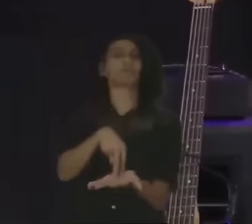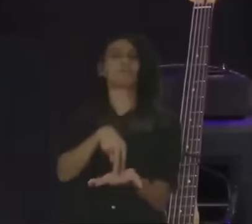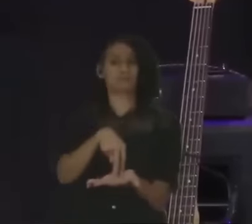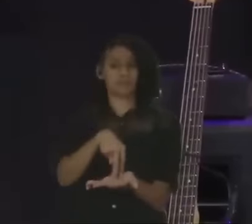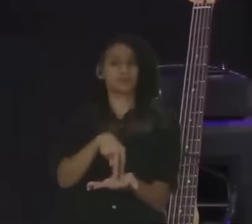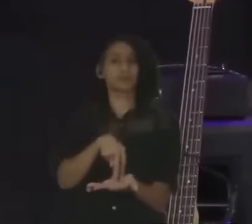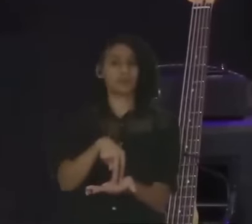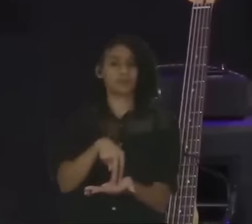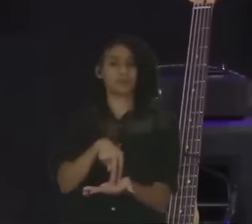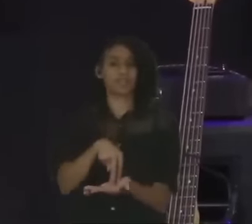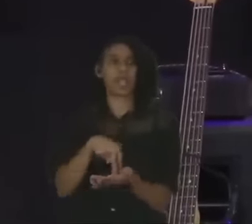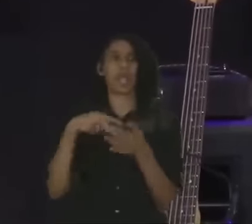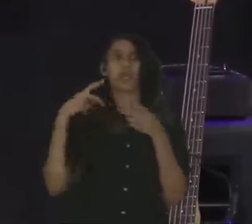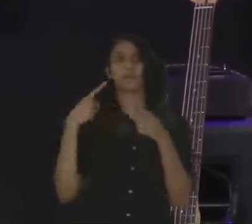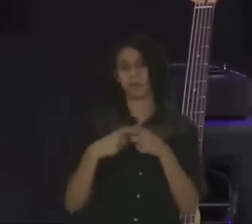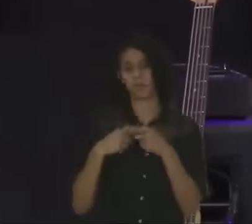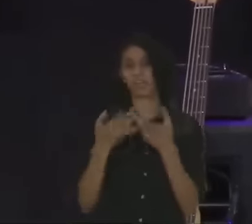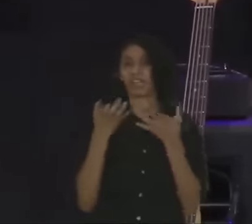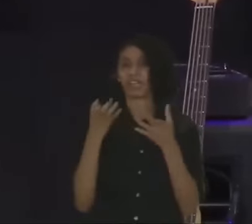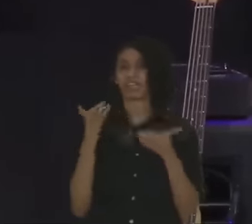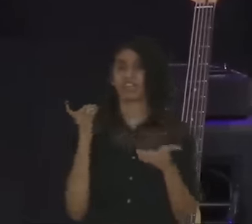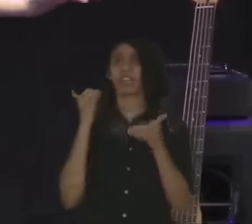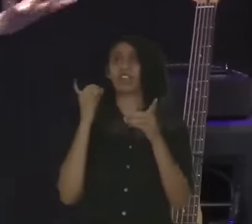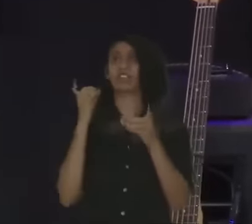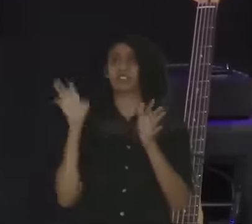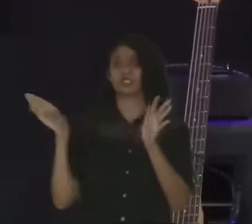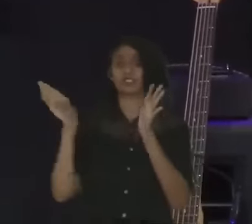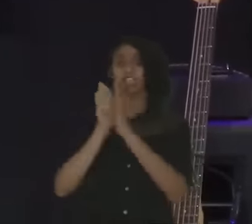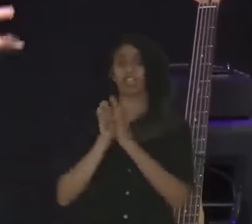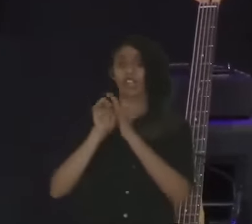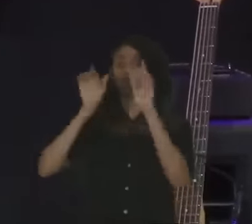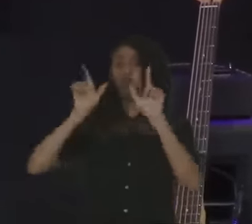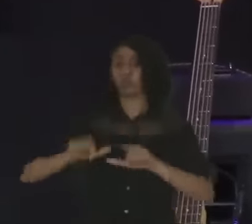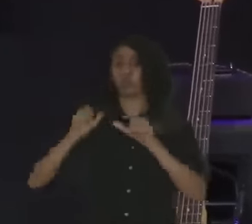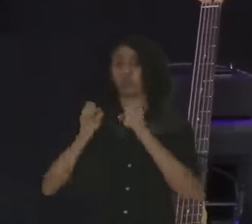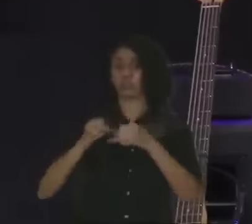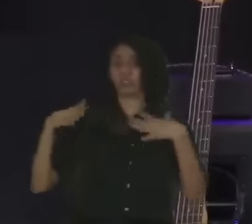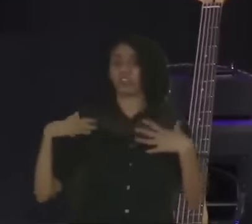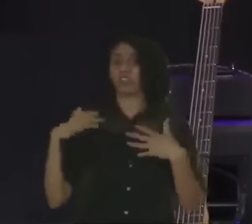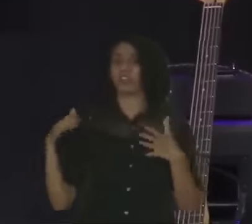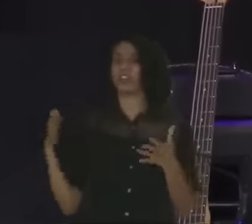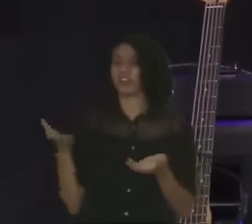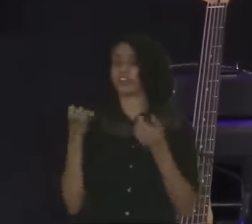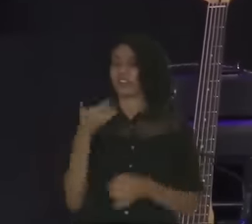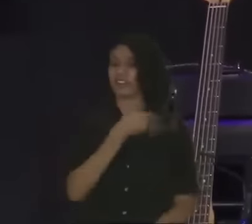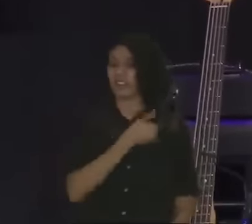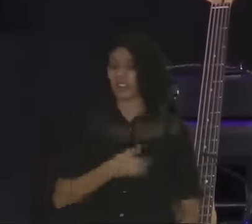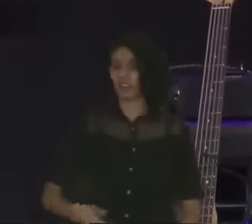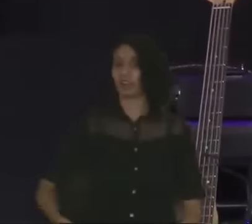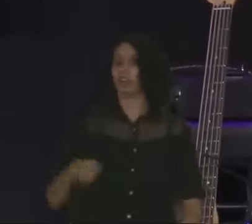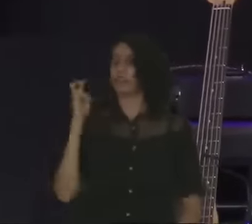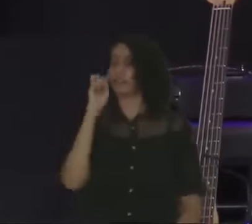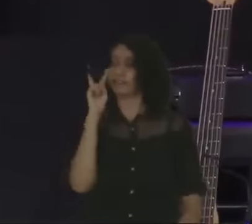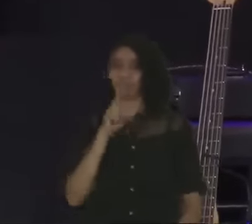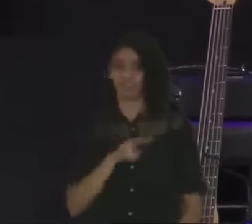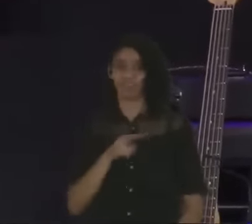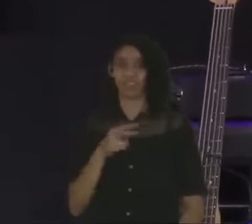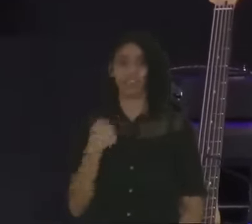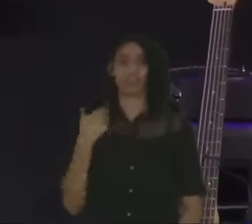permaneceu não porque ele queria chegar no lugar de glória não porque ele queria agora você era um governador olha aí ó Quem que viu passar na prova e não me ajudou não